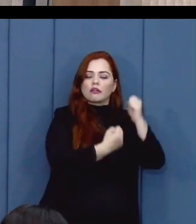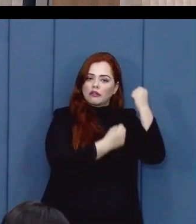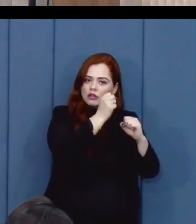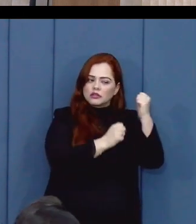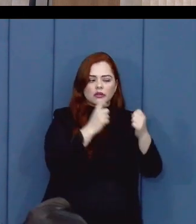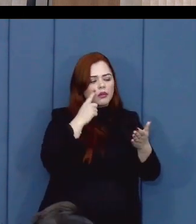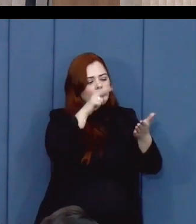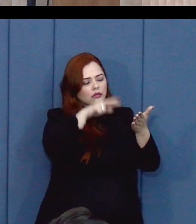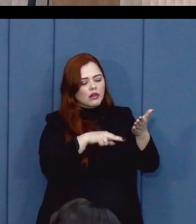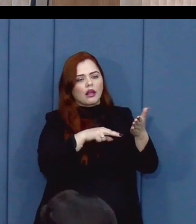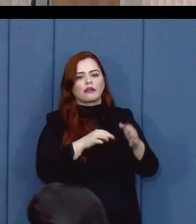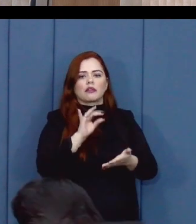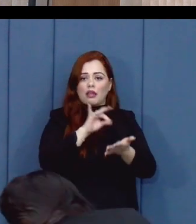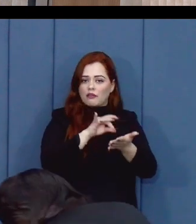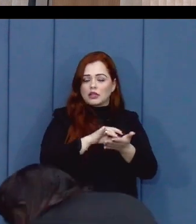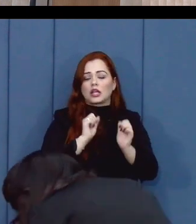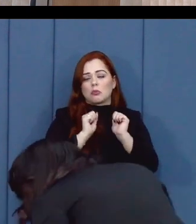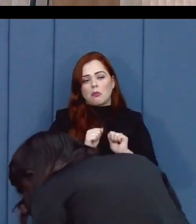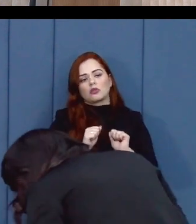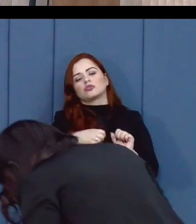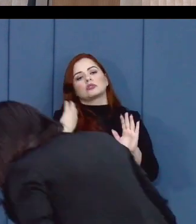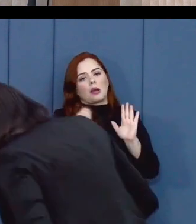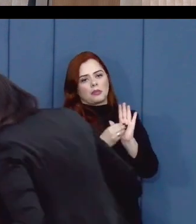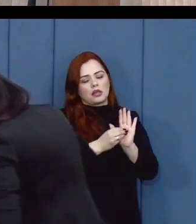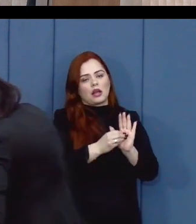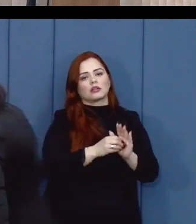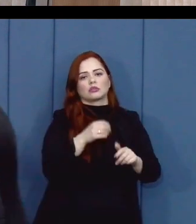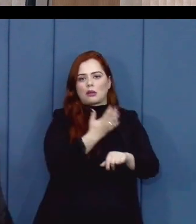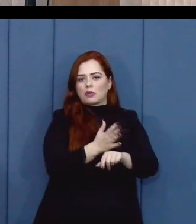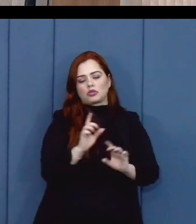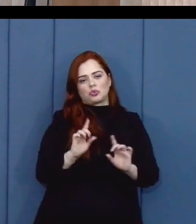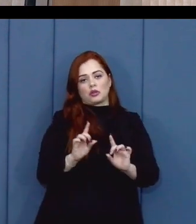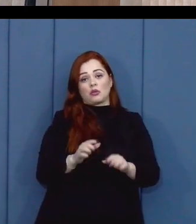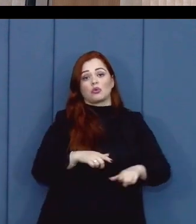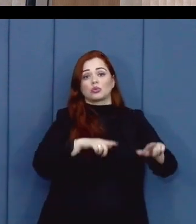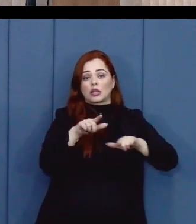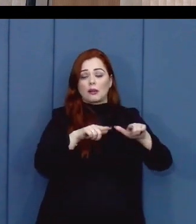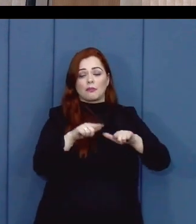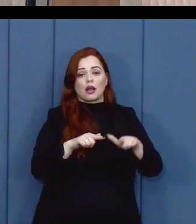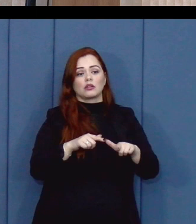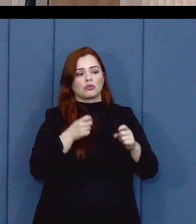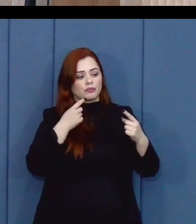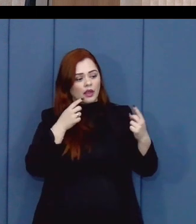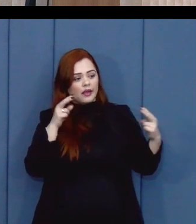sendo escrito realmente poderia ser aplicado na prática ou não. O trabalho foi muito focado na revisão do sistema HACCP.